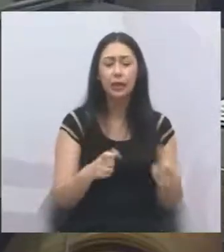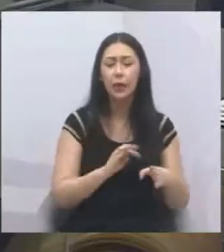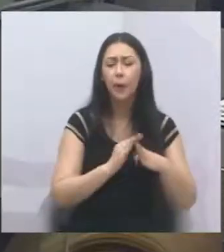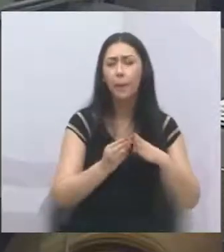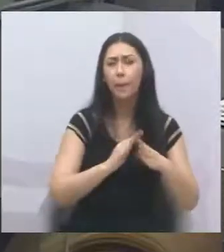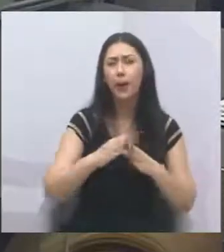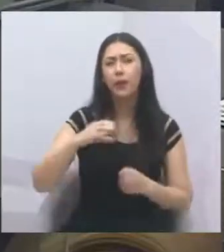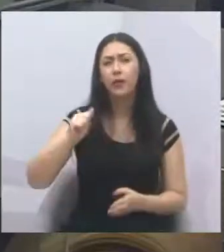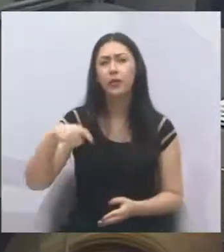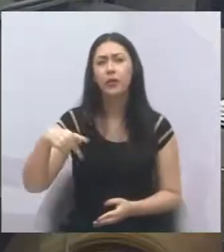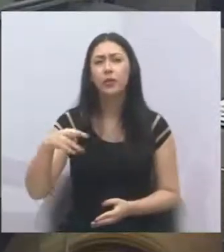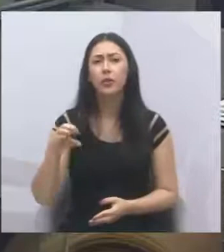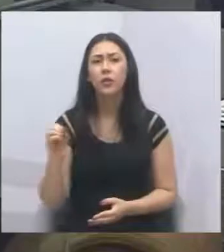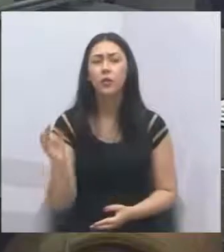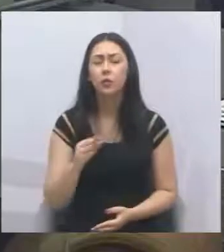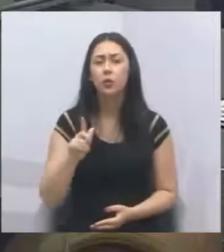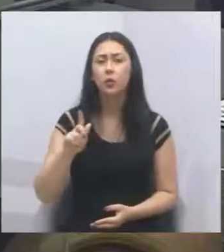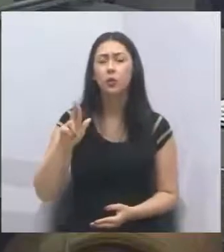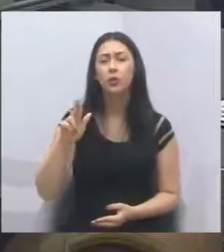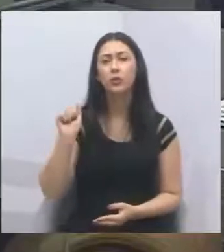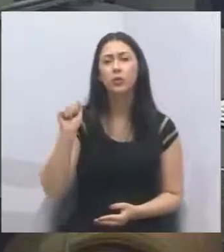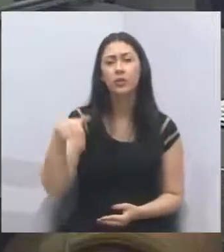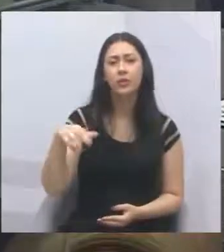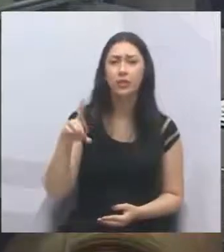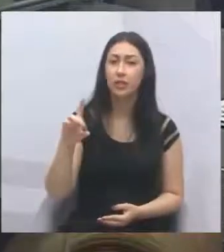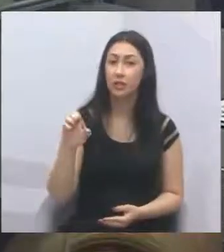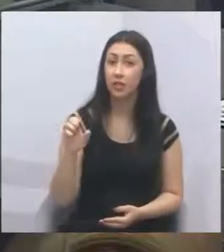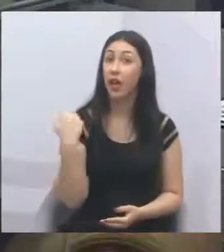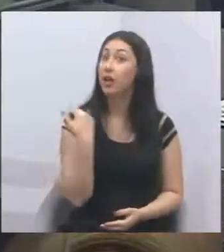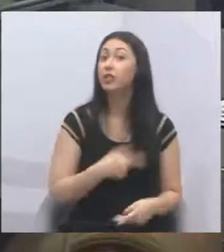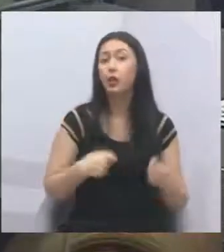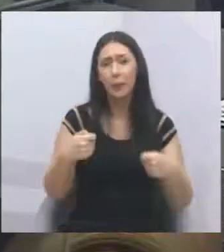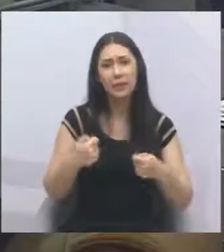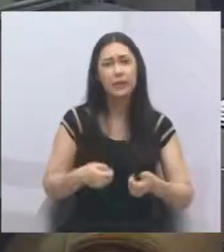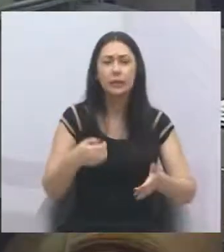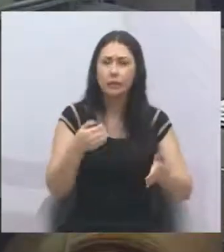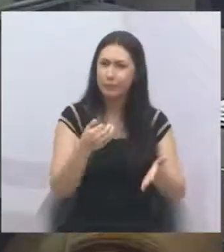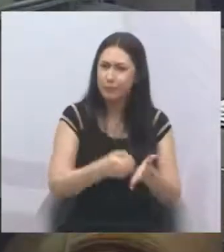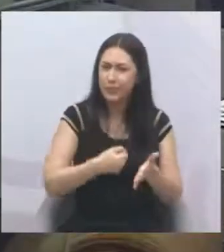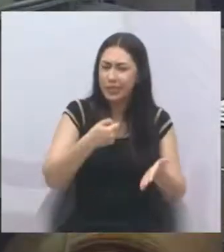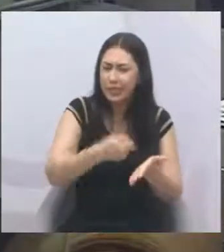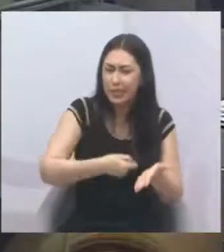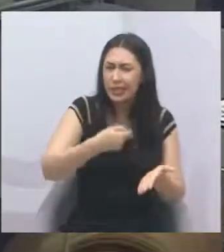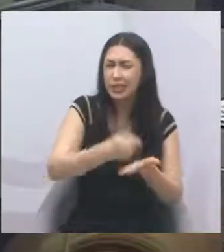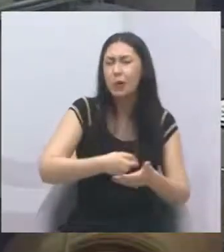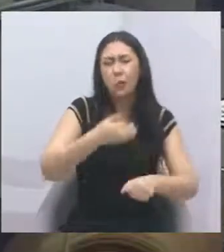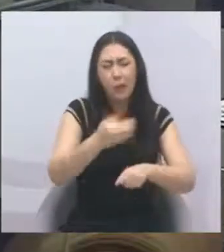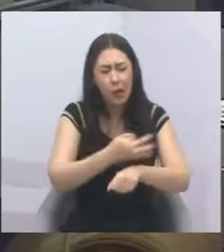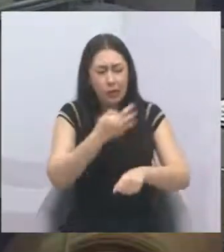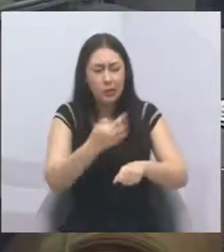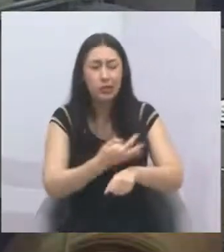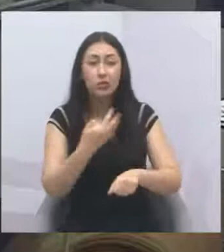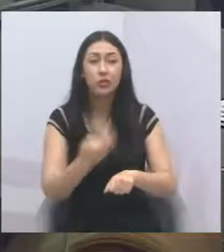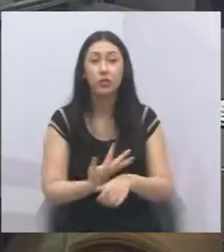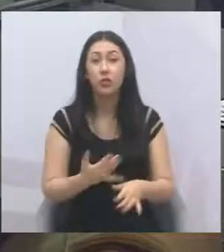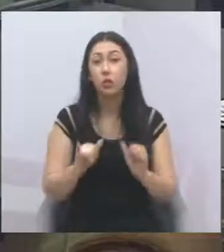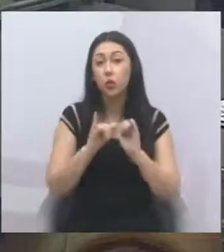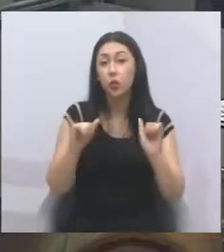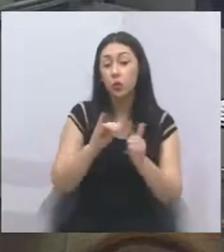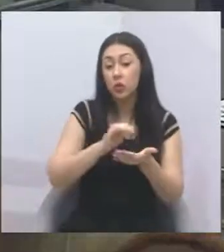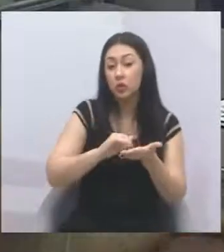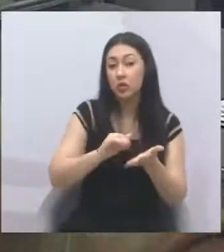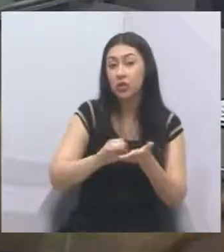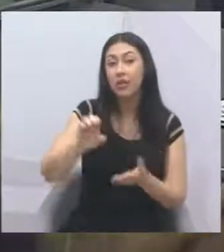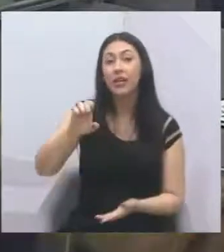Valmir. Então, eu acho que a gente tem que continuar insistindo. Quando o senhor cita o nome do secretário, Edinho Guedes, que não